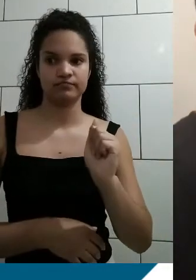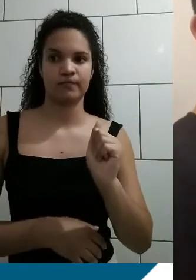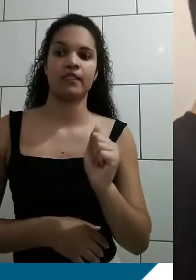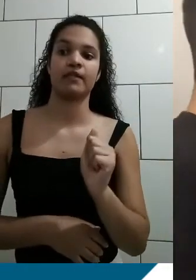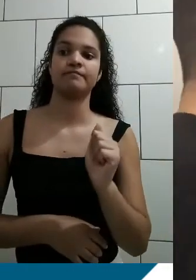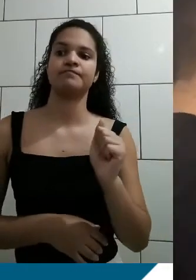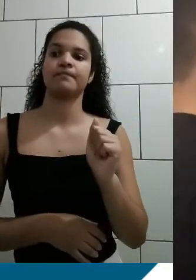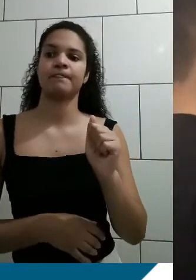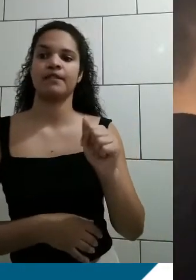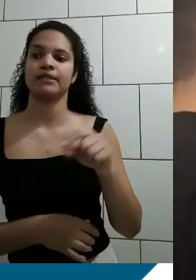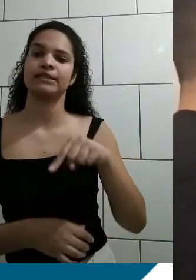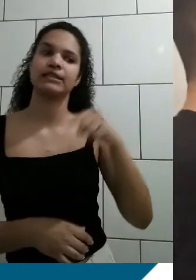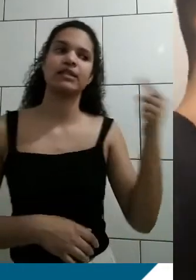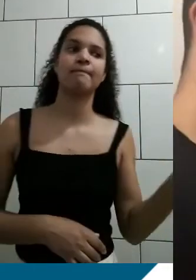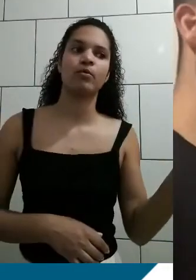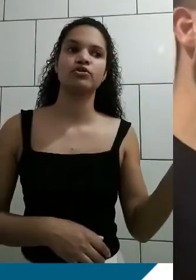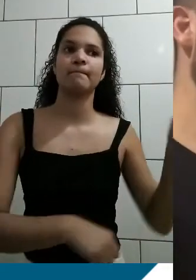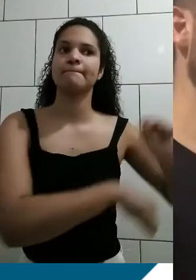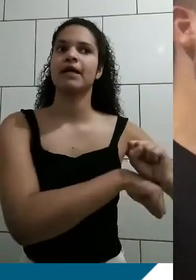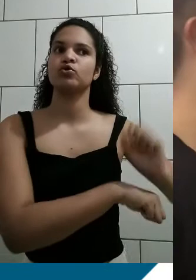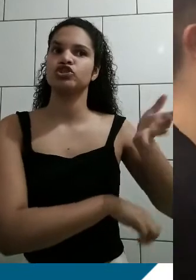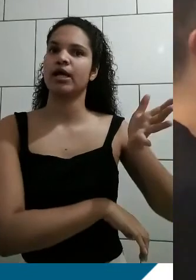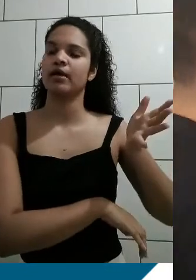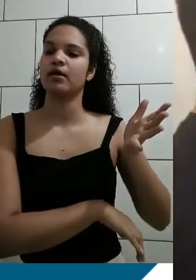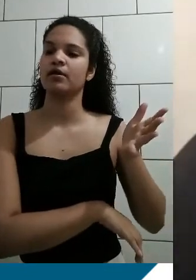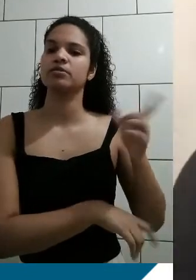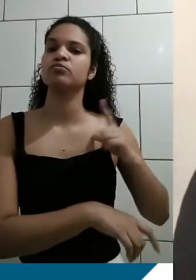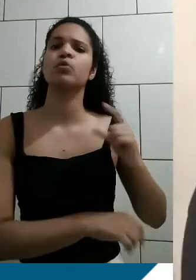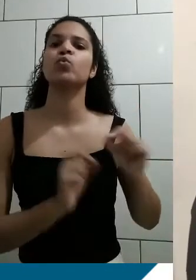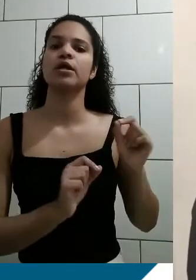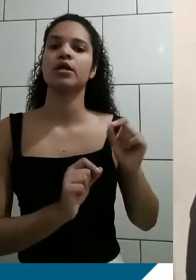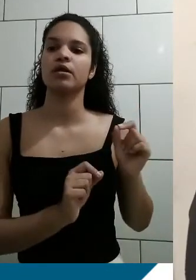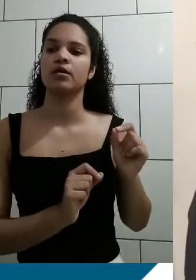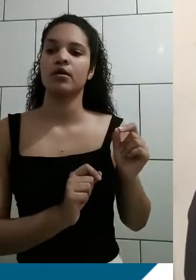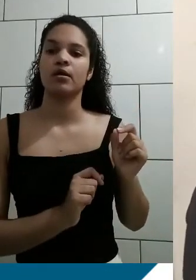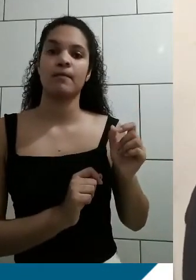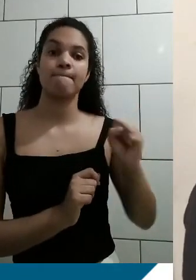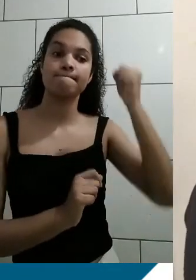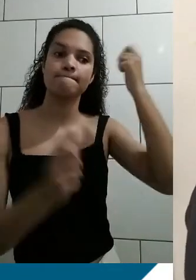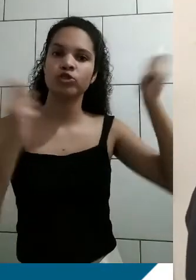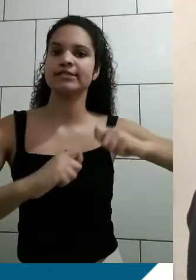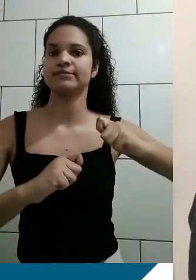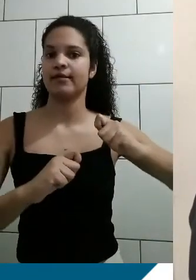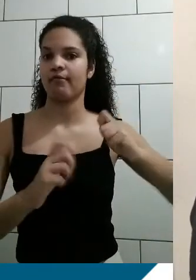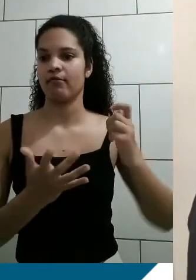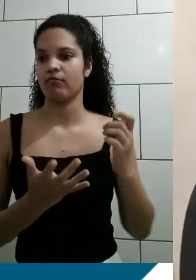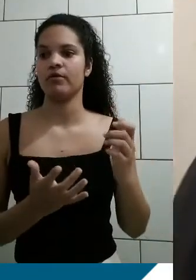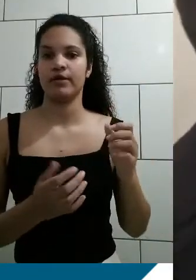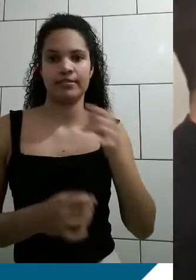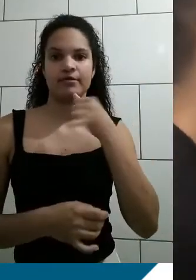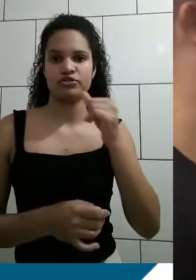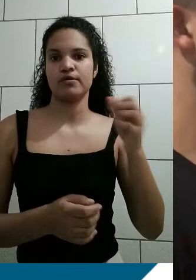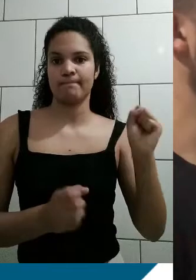energia potencial, né, armazenada na forma de energia potencial elástica. Na verdade aqui, ó, não é nenhum A, né? Aqui energia potencial